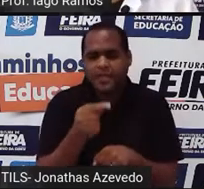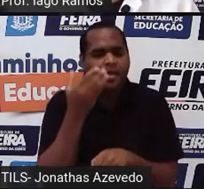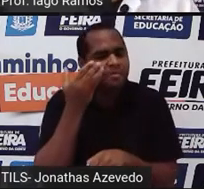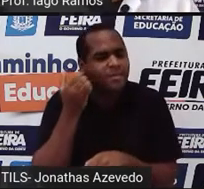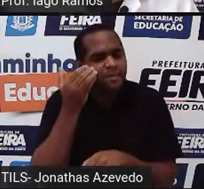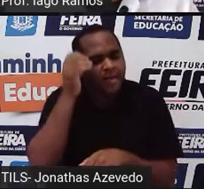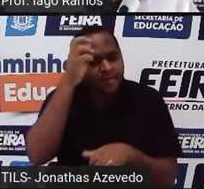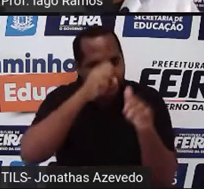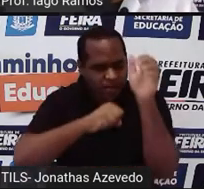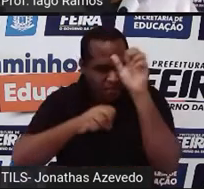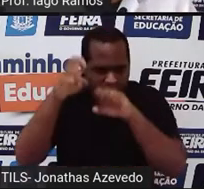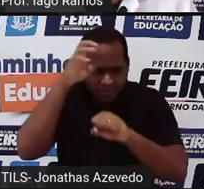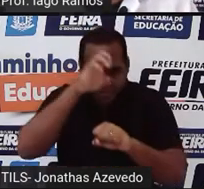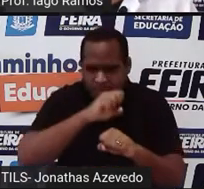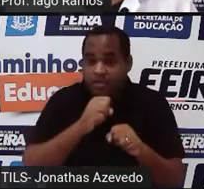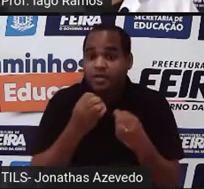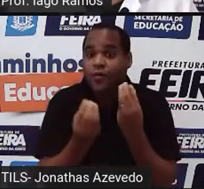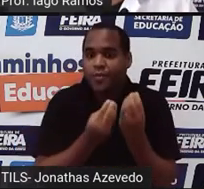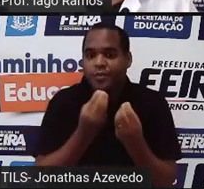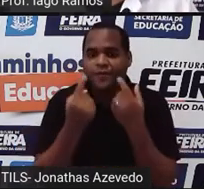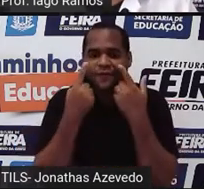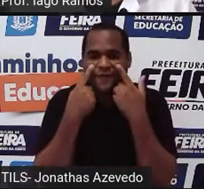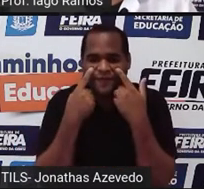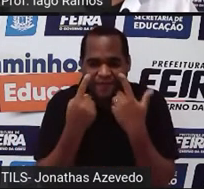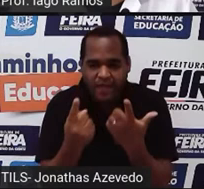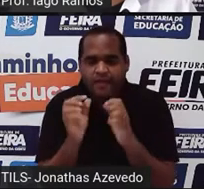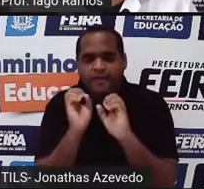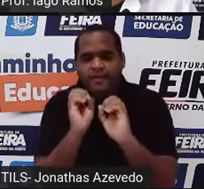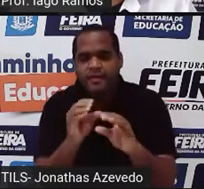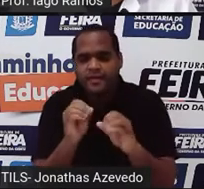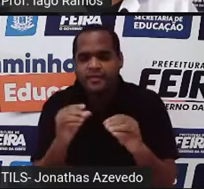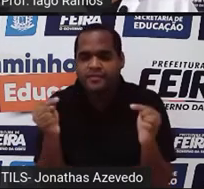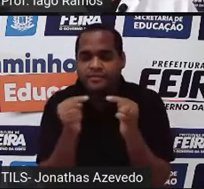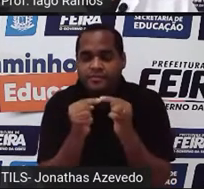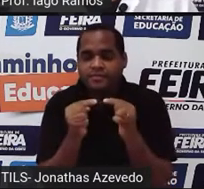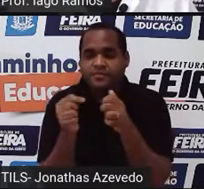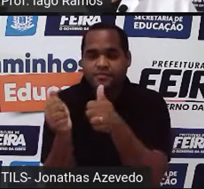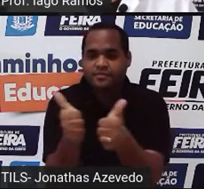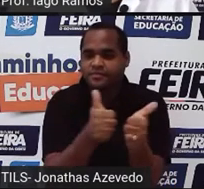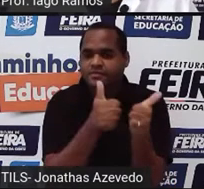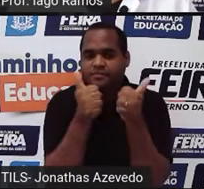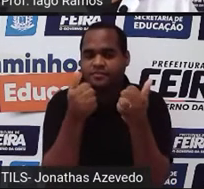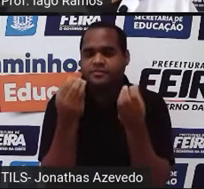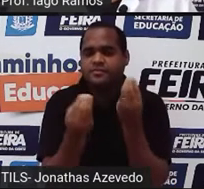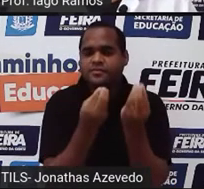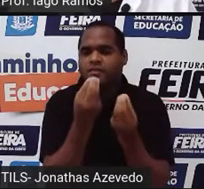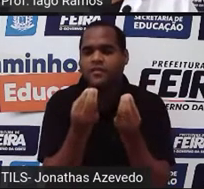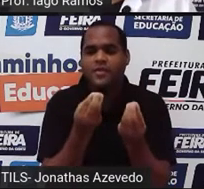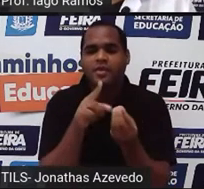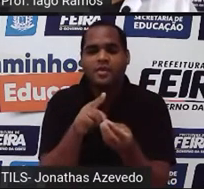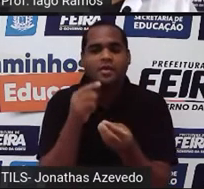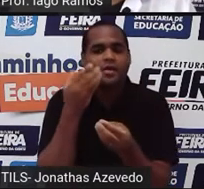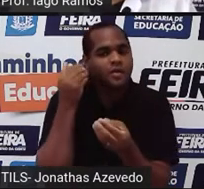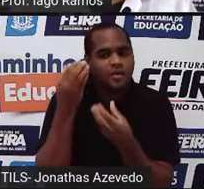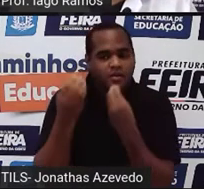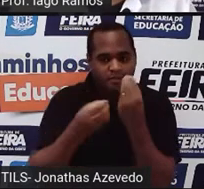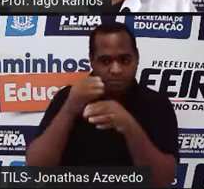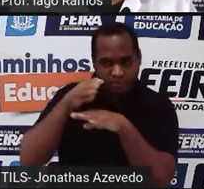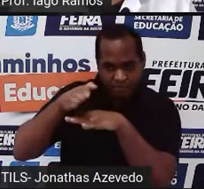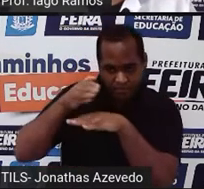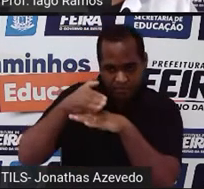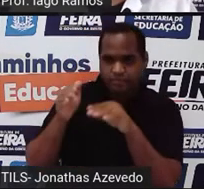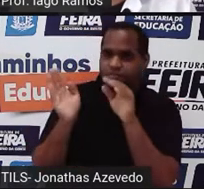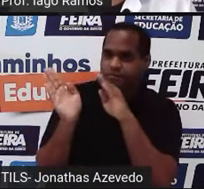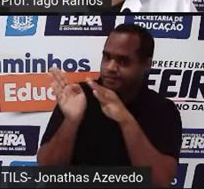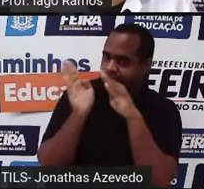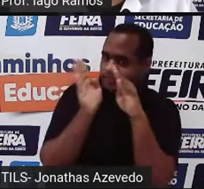vai ver nessa aula aqui e agora, tá bom? Então, como é que a gente vai fazer esse exercício de memória, né?